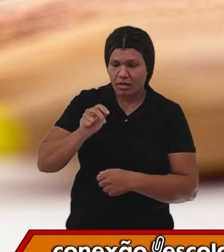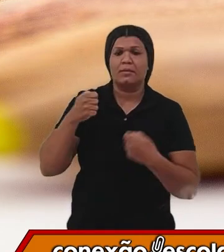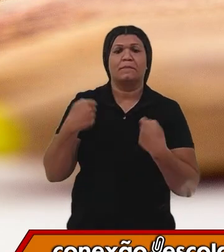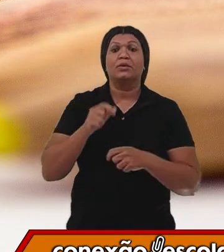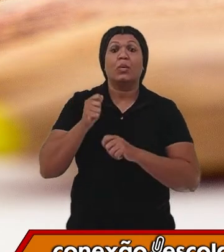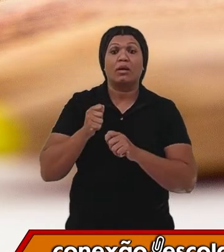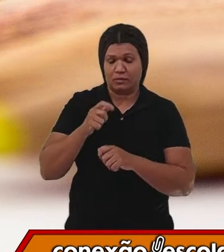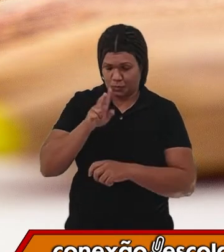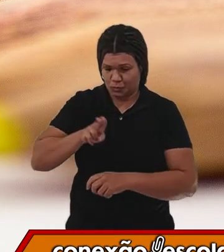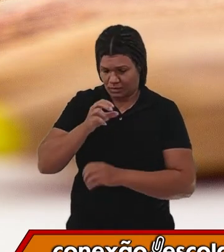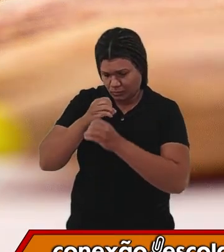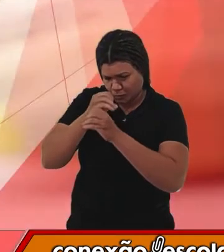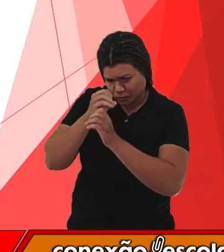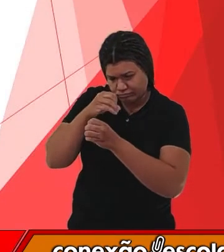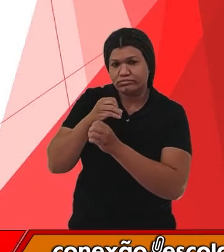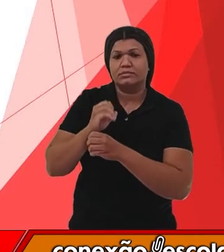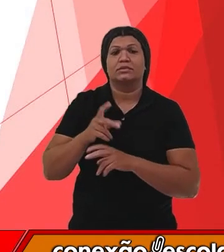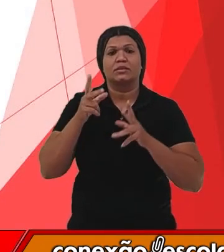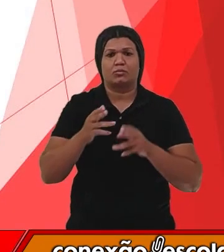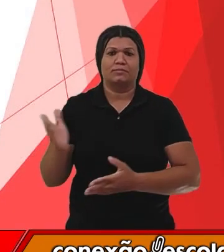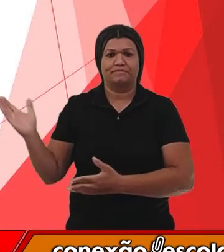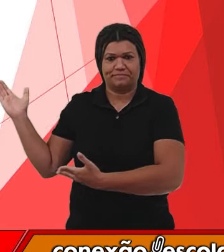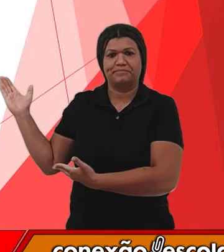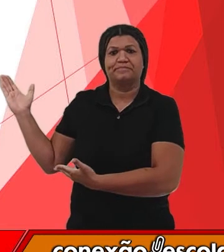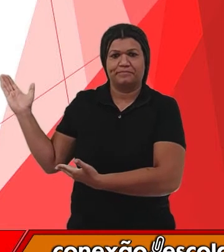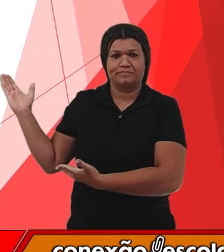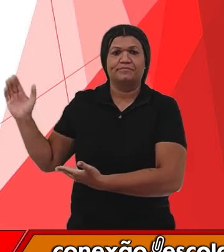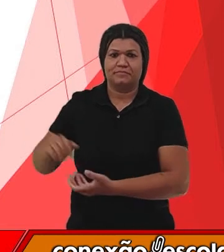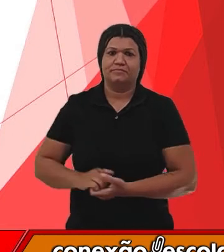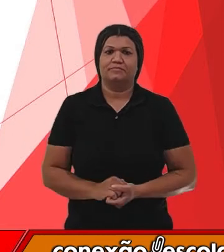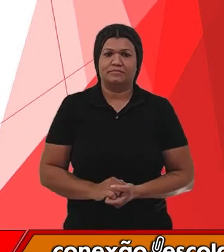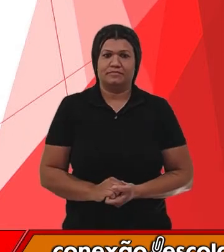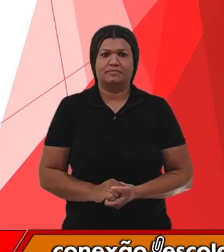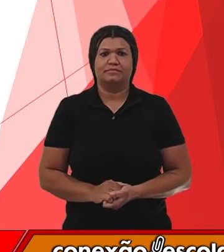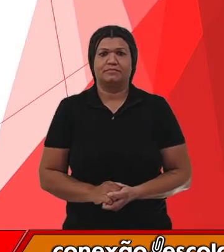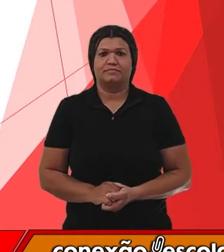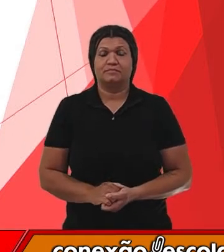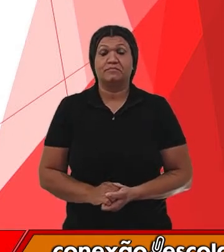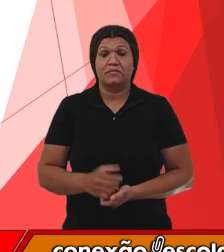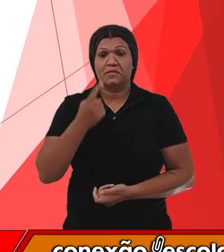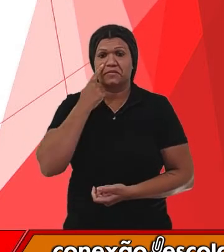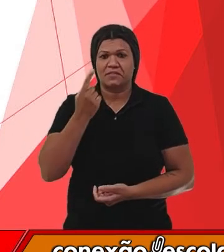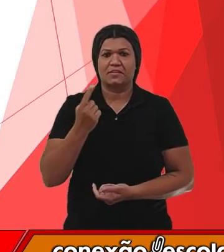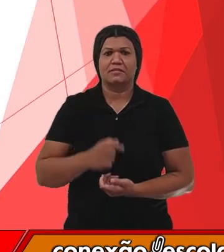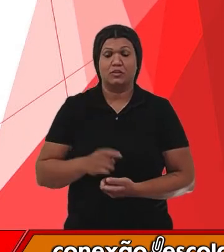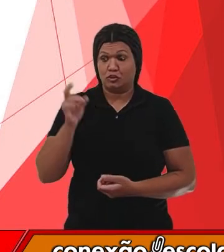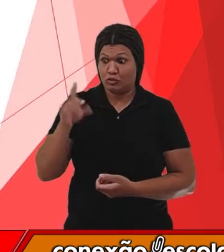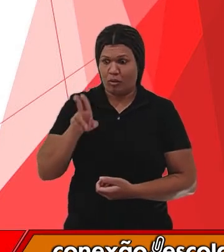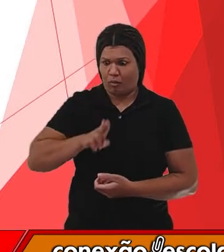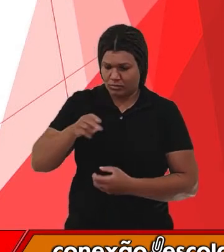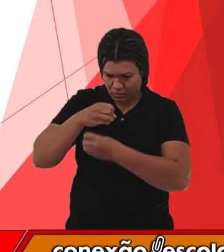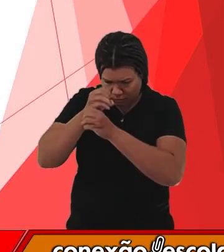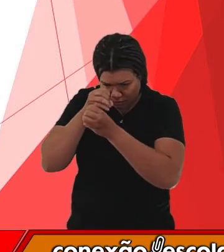um aparelho, que é esse aparelho aí, ó, o aparelho microscópio. Olha para vocês verem, só através dele,